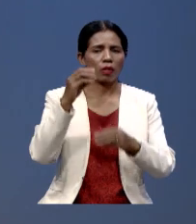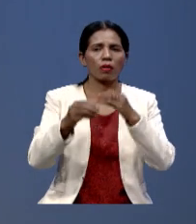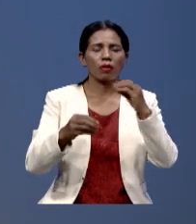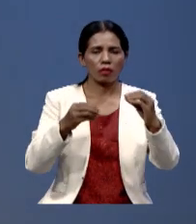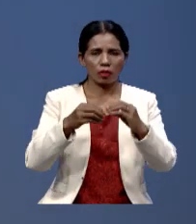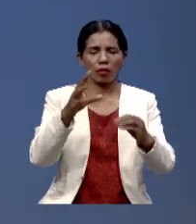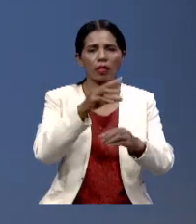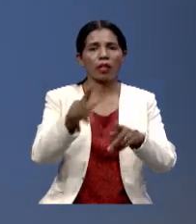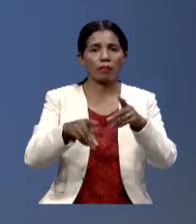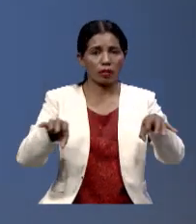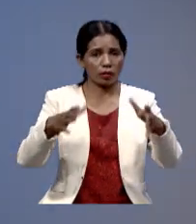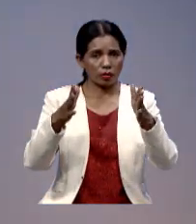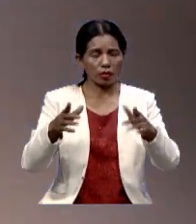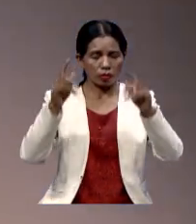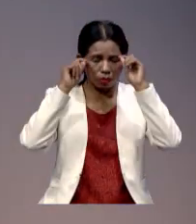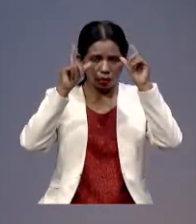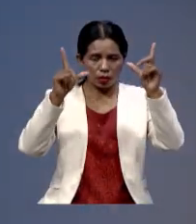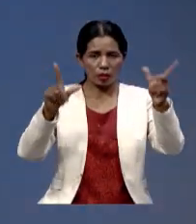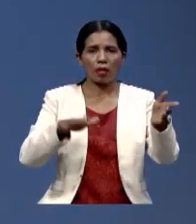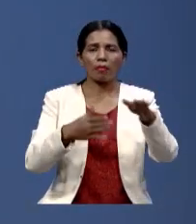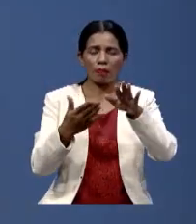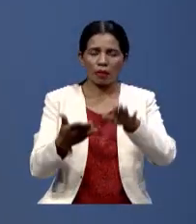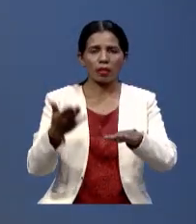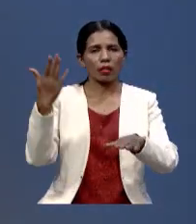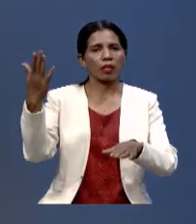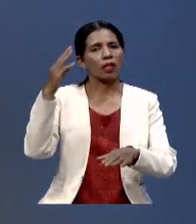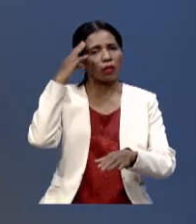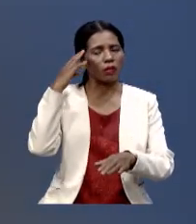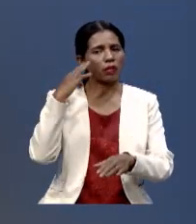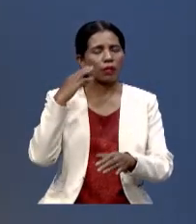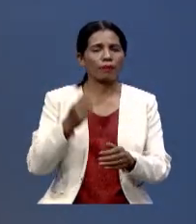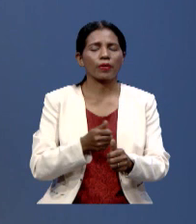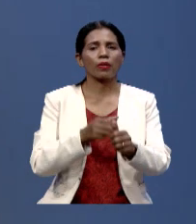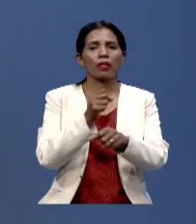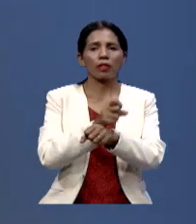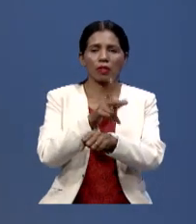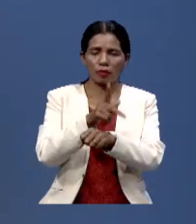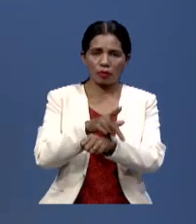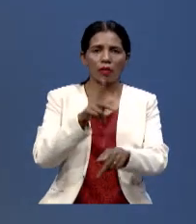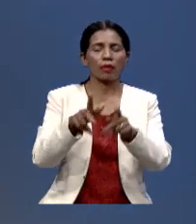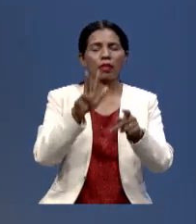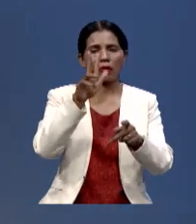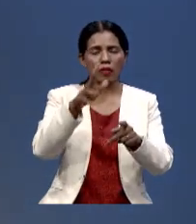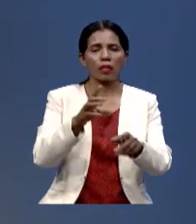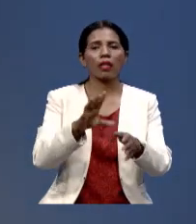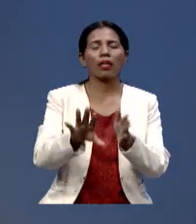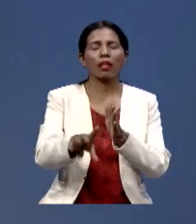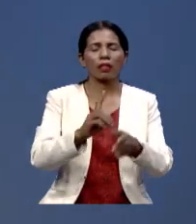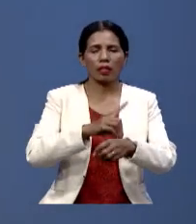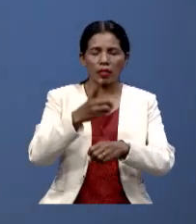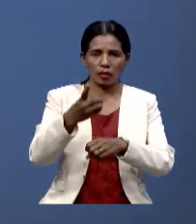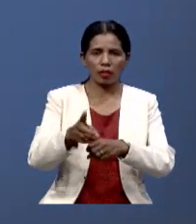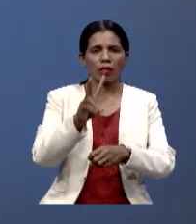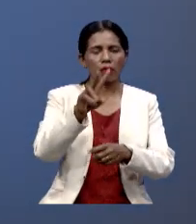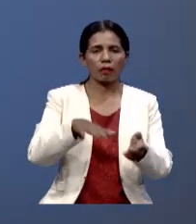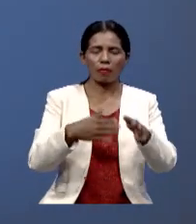trabalhador Timor-Leste, Serenabé, foi na Leste, Mata e a Coreia Sul. Turista Fope, trabalhador na Entolo Nebe, reta um desastre, no Nangua, Mate